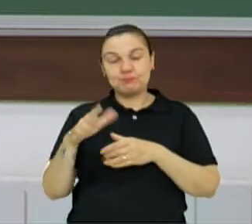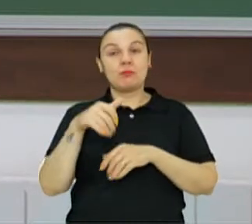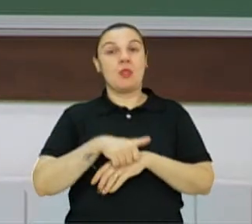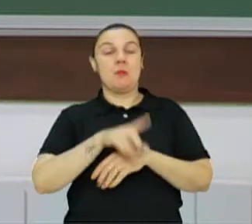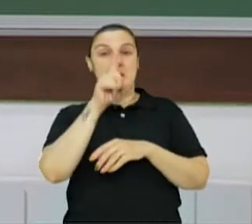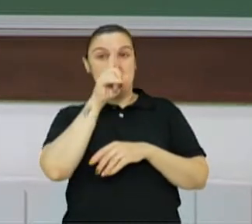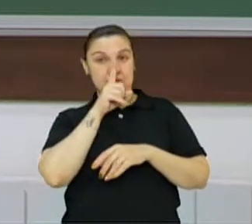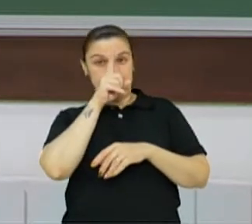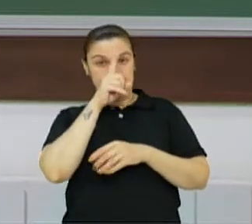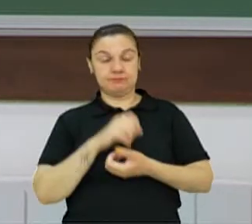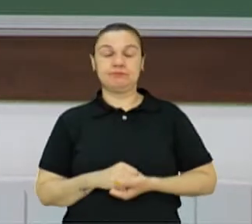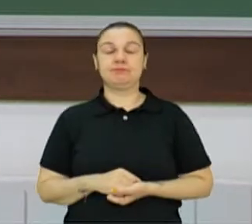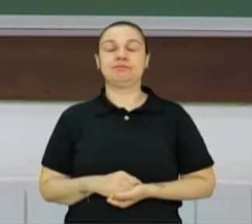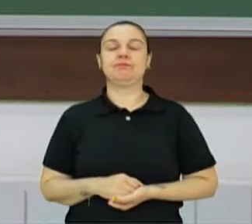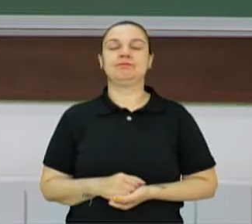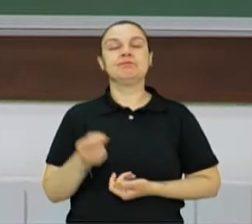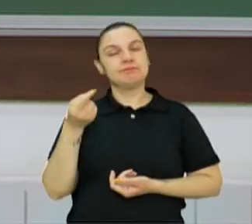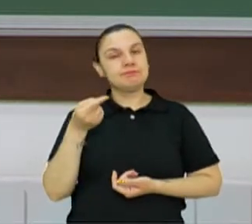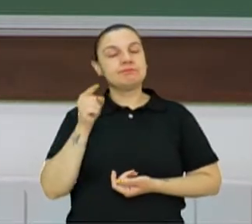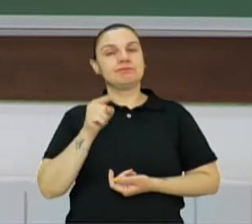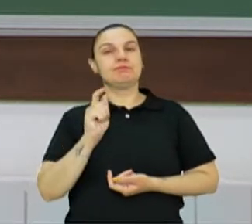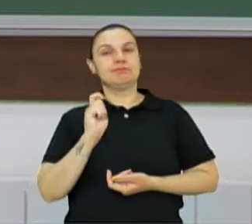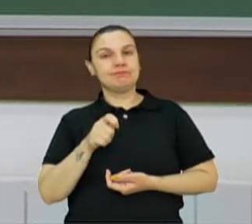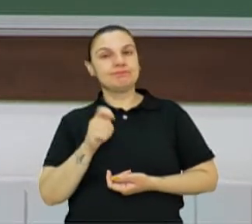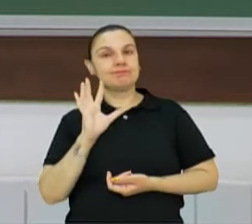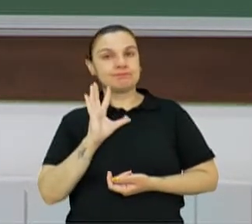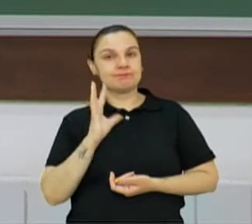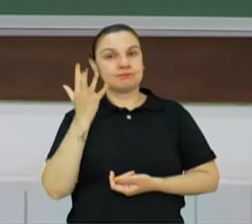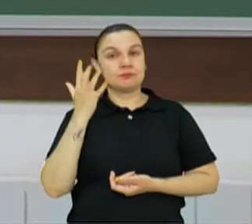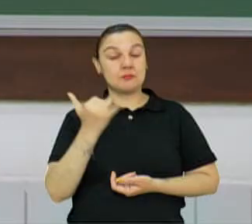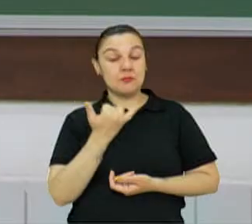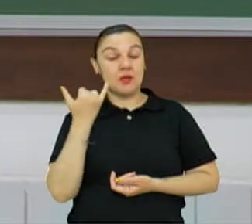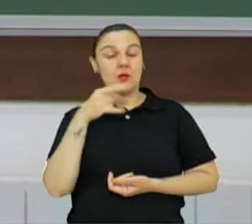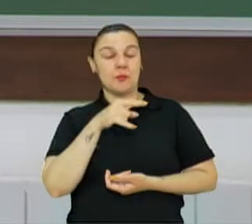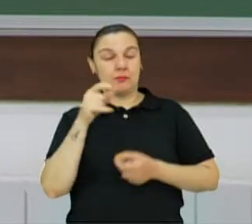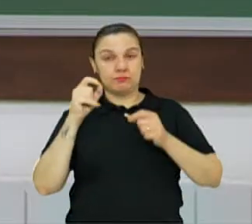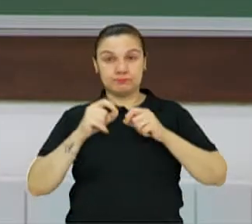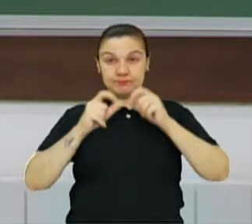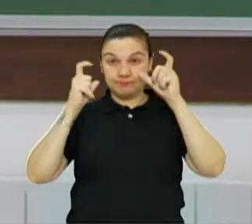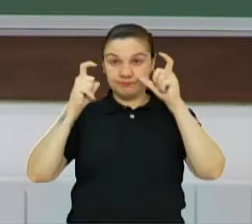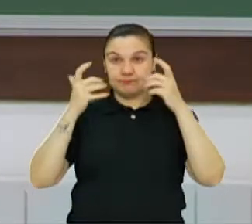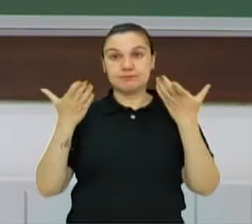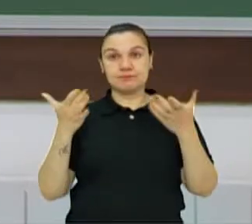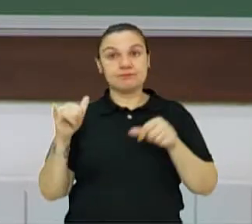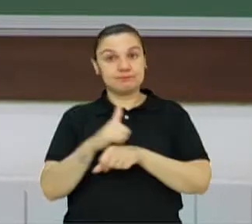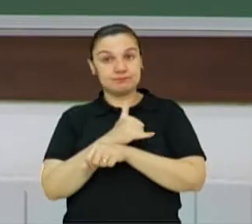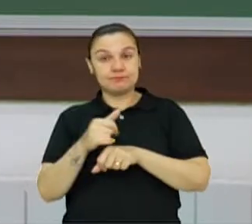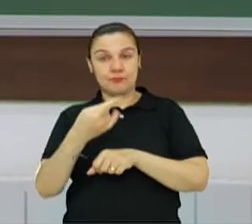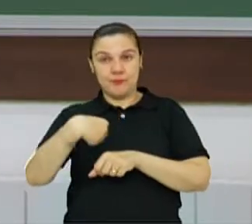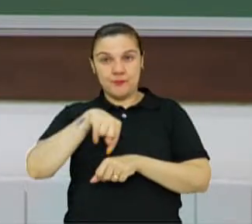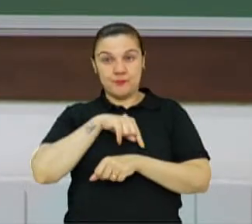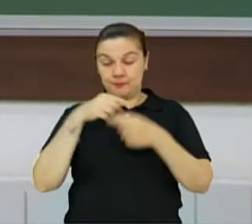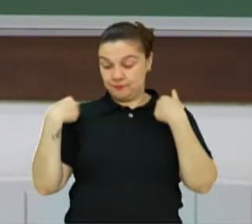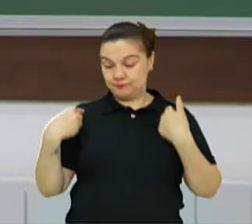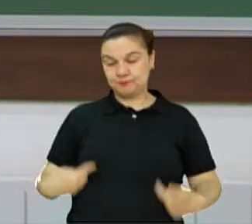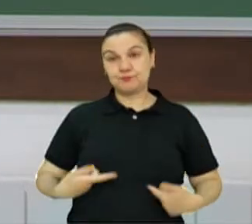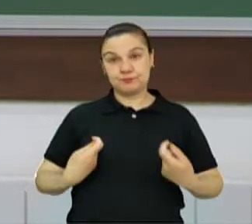quadros mais graves, tá? Então isso pode acontecer, é importante estar de olho nos sinais que o nosso organismo nos